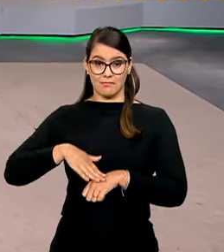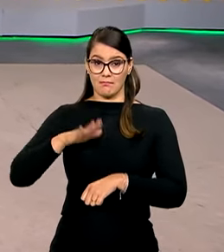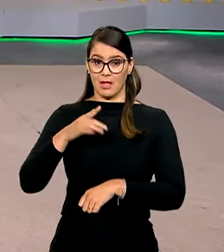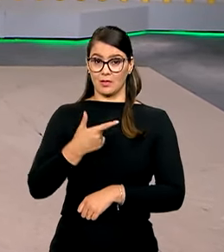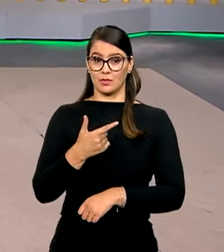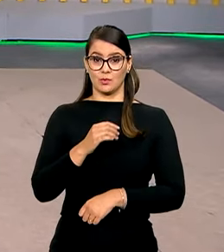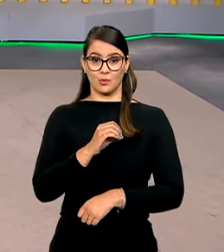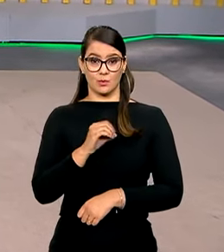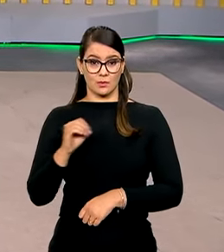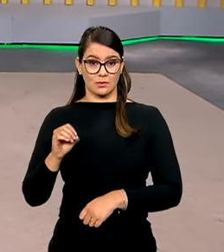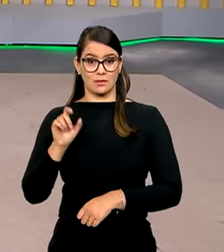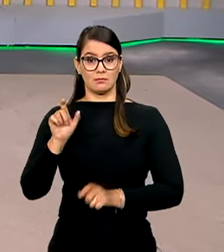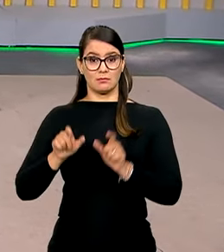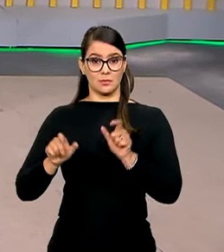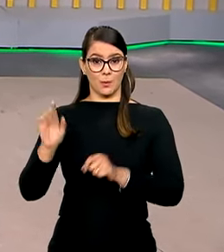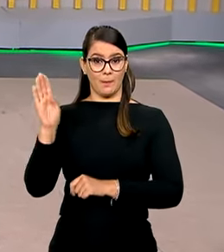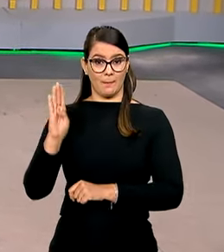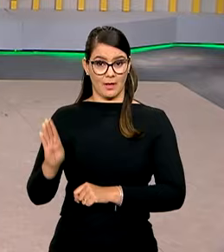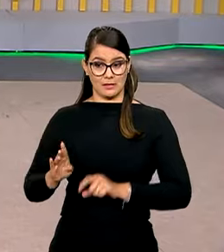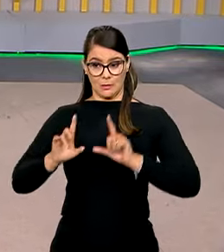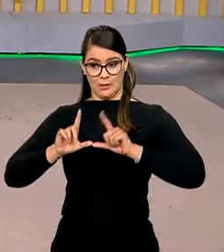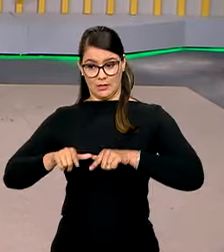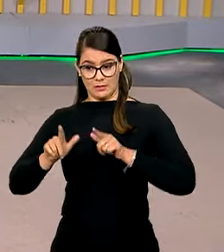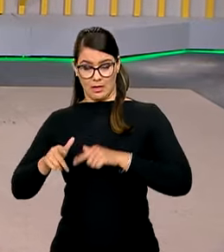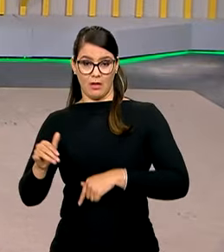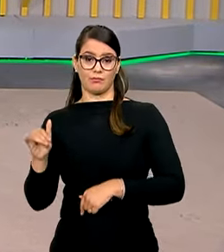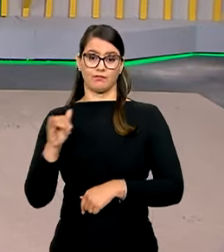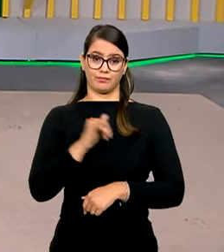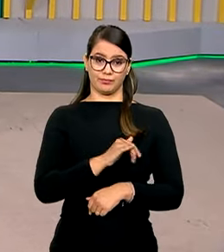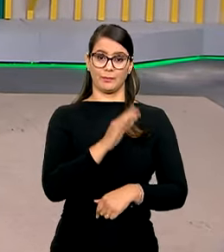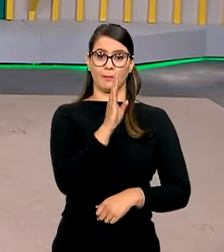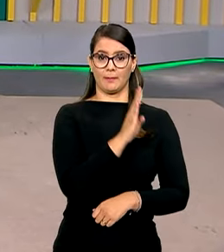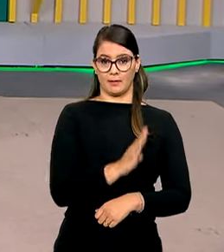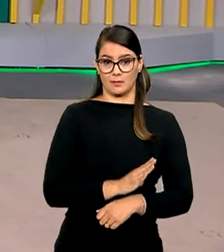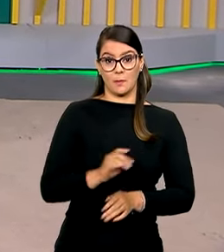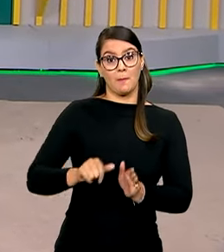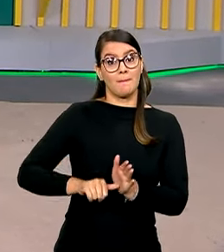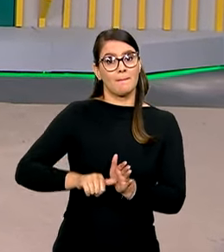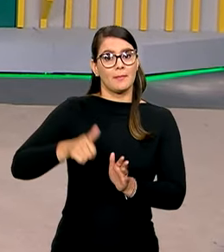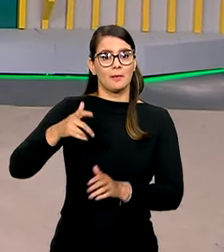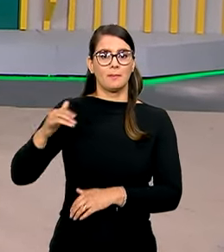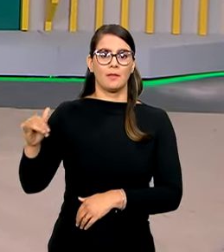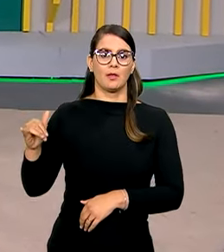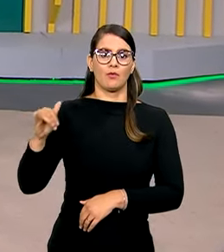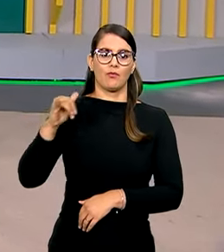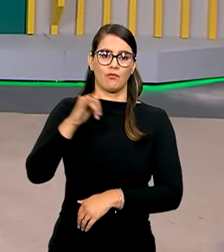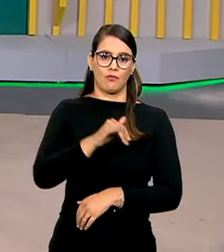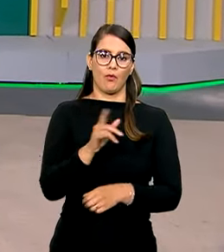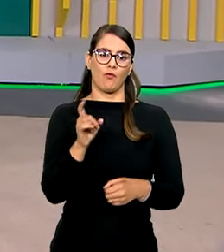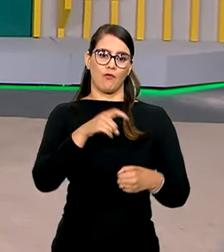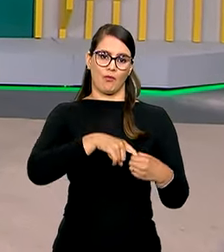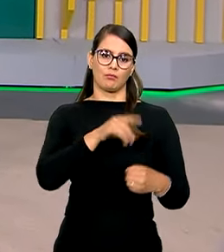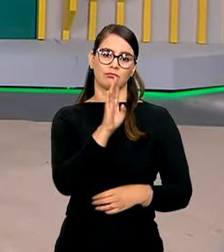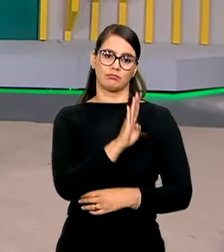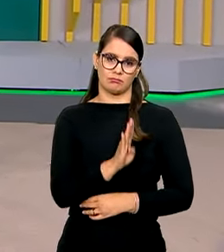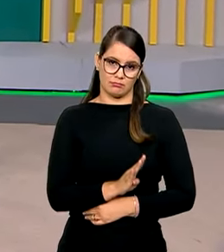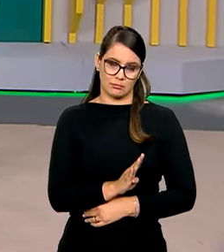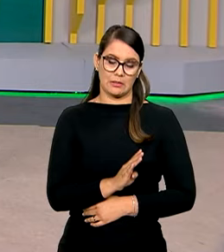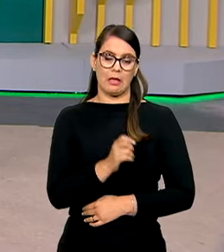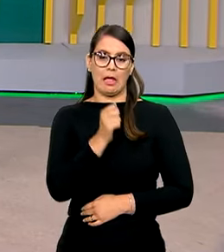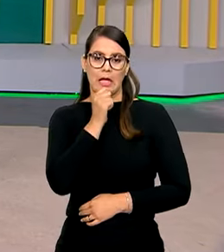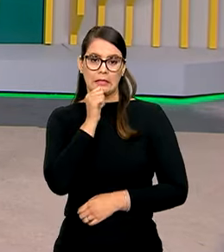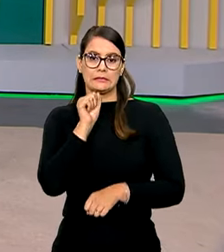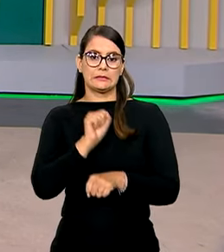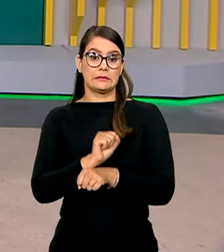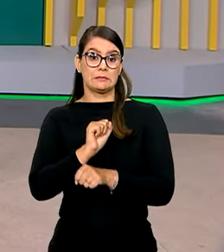200 brasileiros que estavam em Israel devem chegar ao Brasil. É o primeiro voo da operação de repatriação. Ainda são